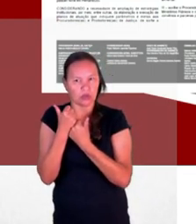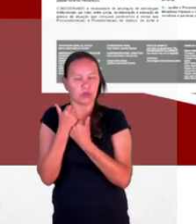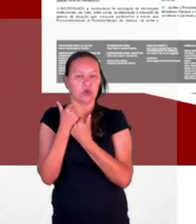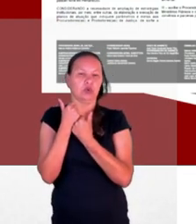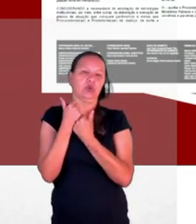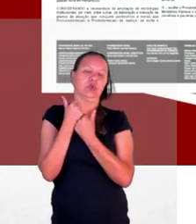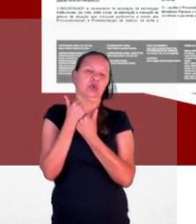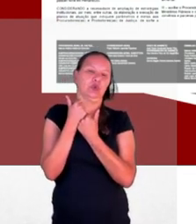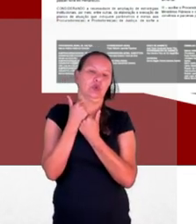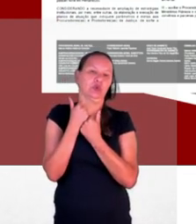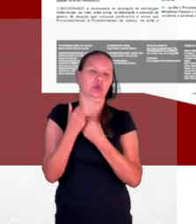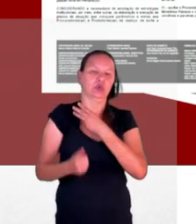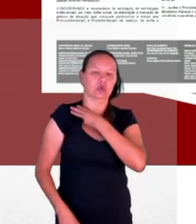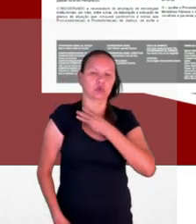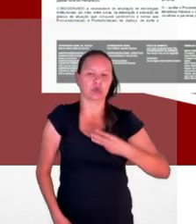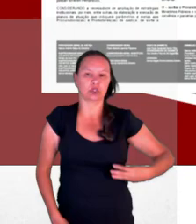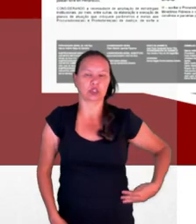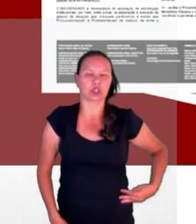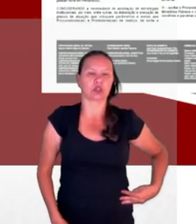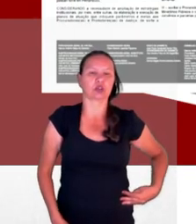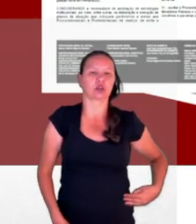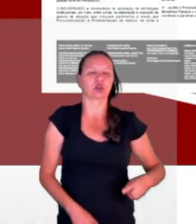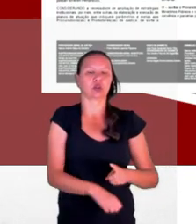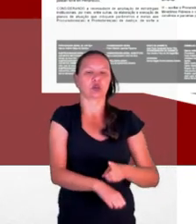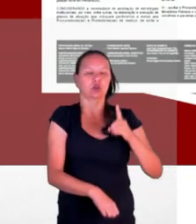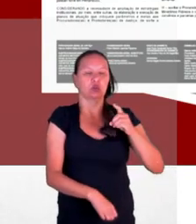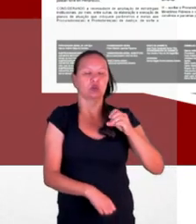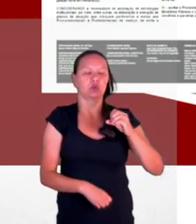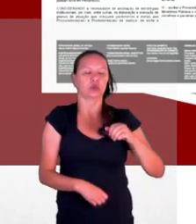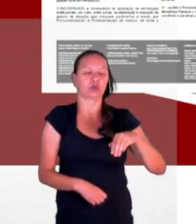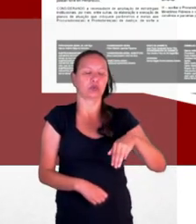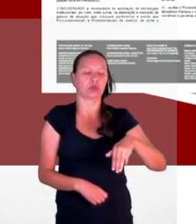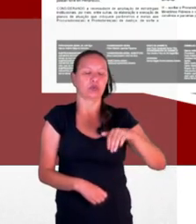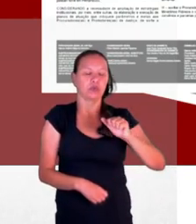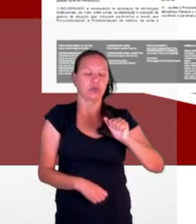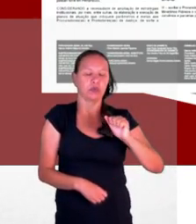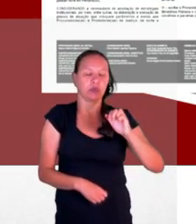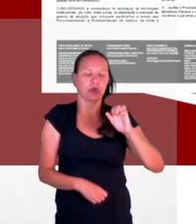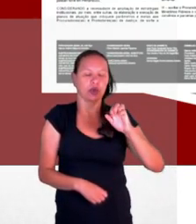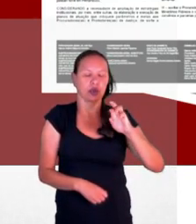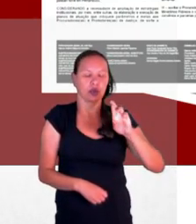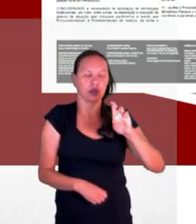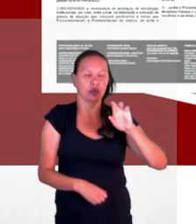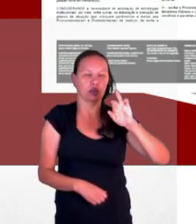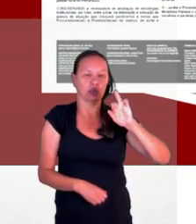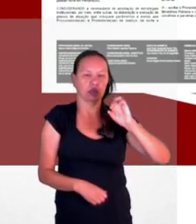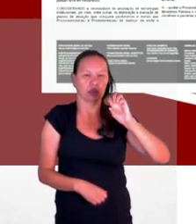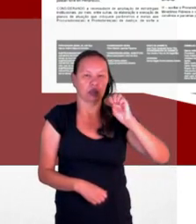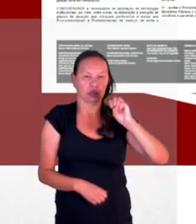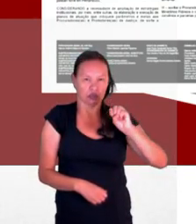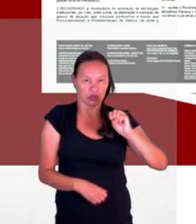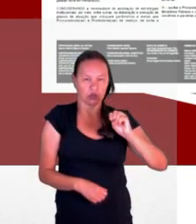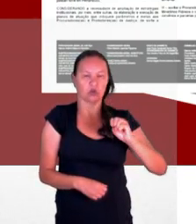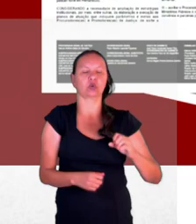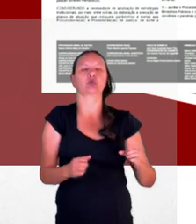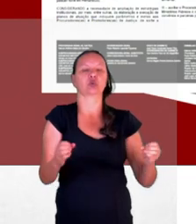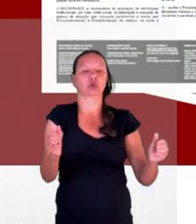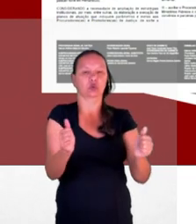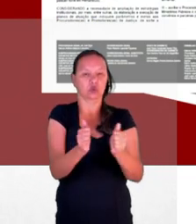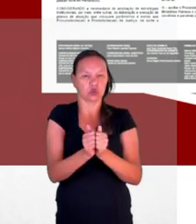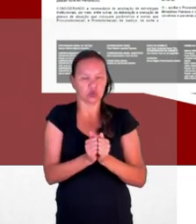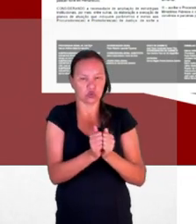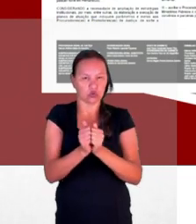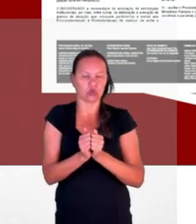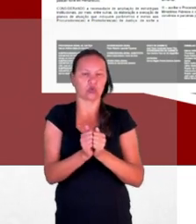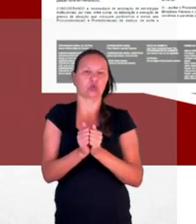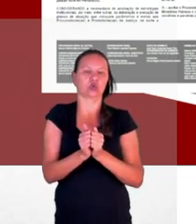do do Ministério Público Dr Marcos Carvalho em que eh houve a compreensão dos integrantes do núcleo que não